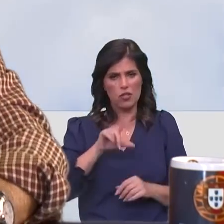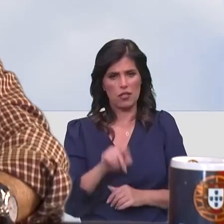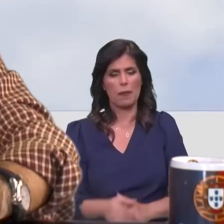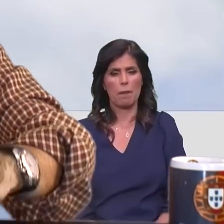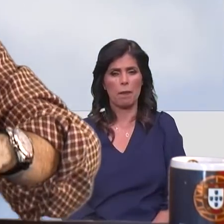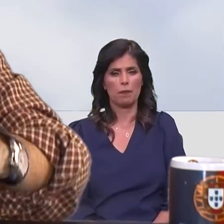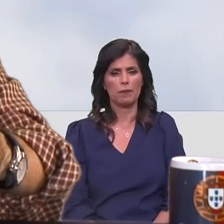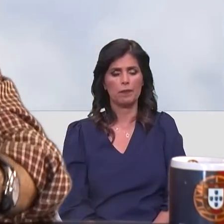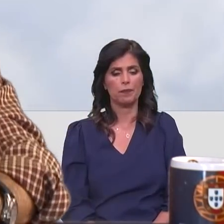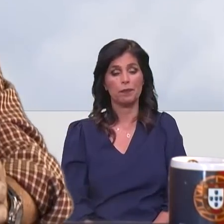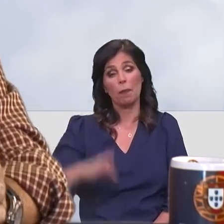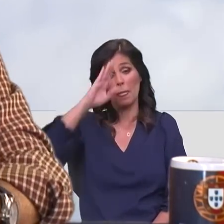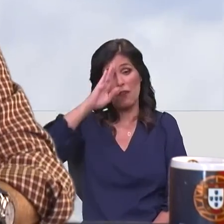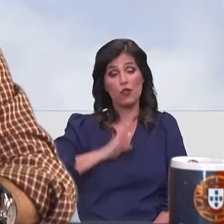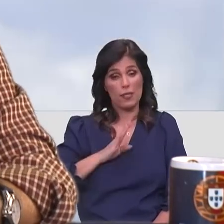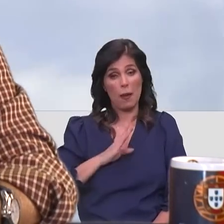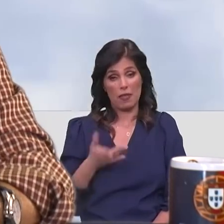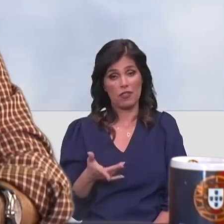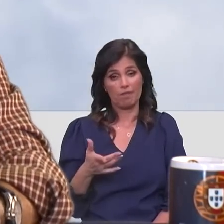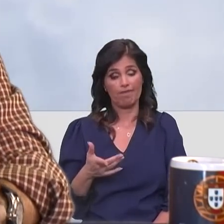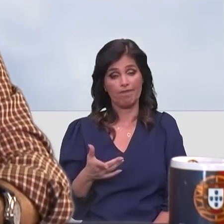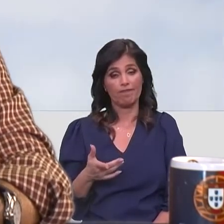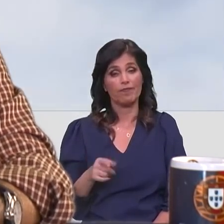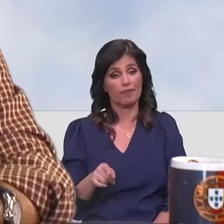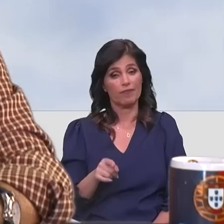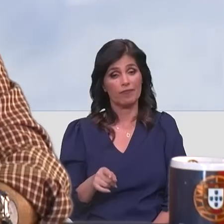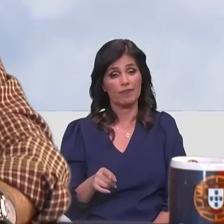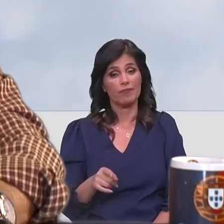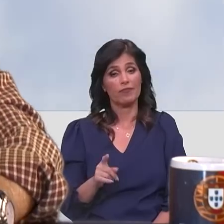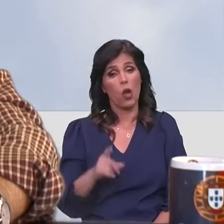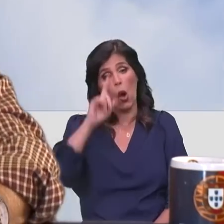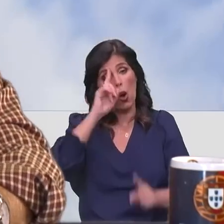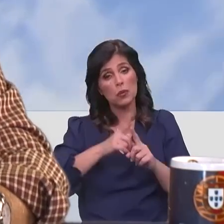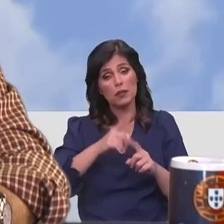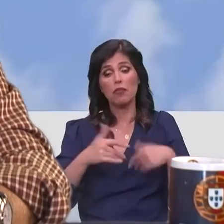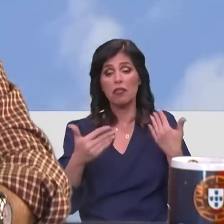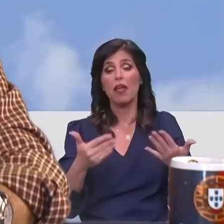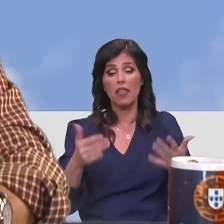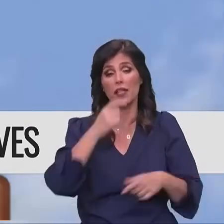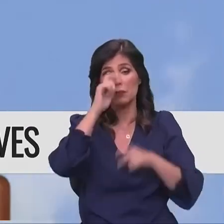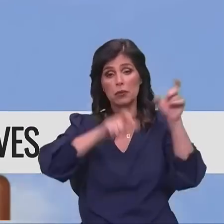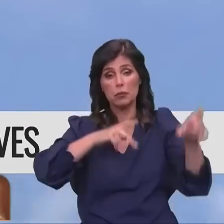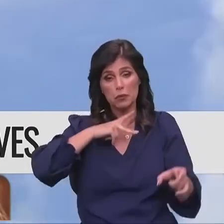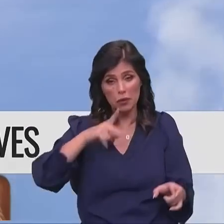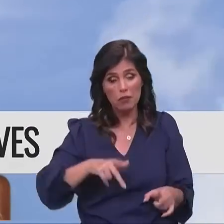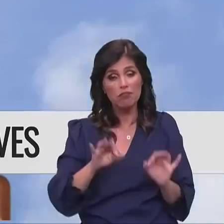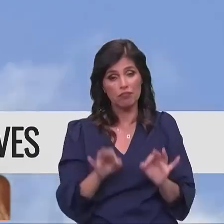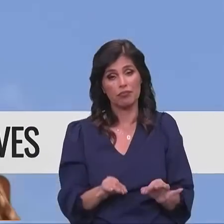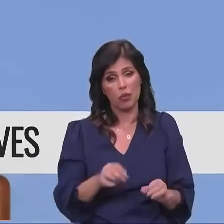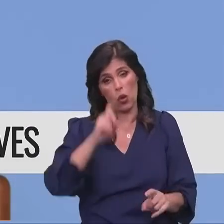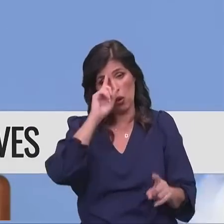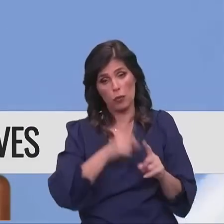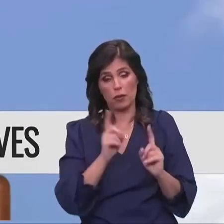duma gosto terrível e que não como digo prestigia de maneira nenhuma a classe do centro que se